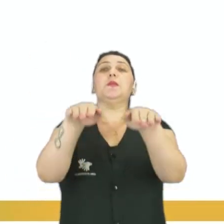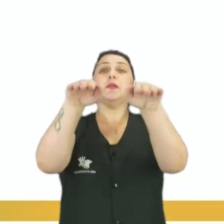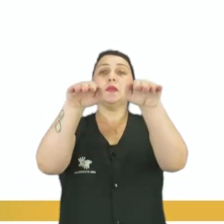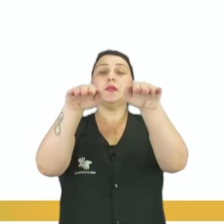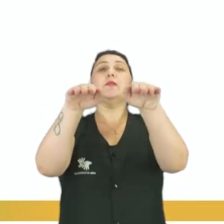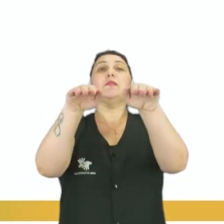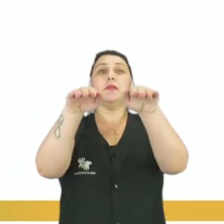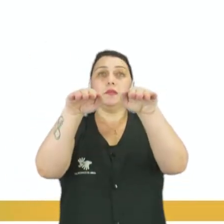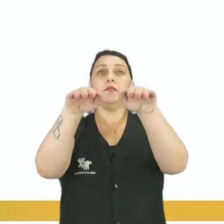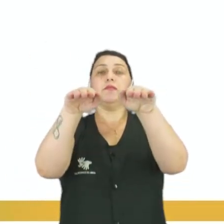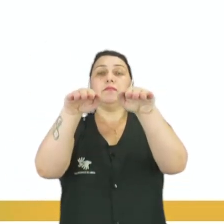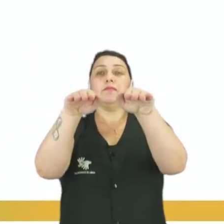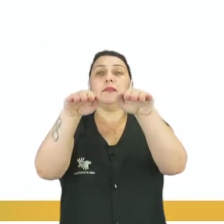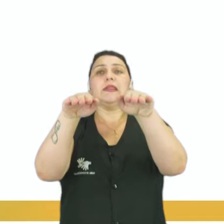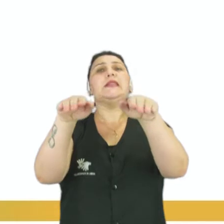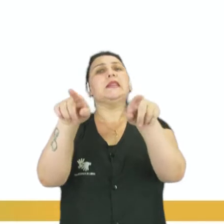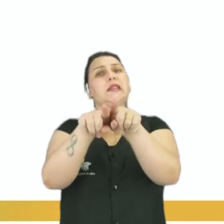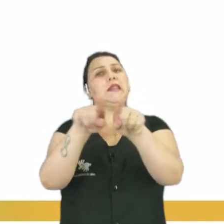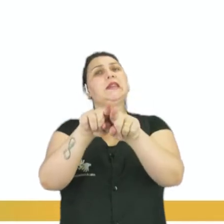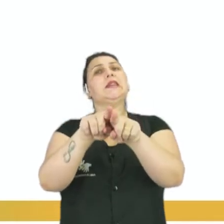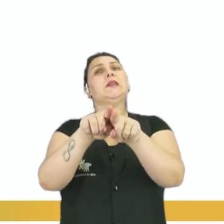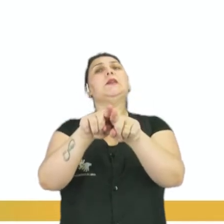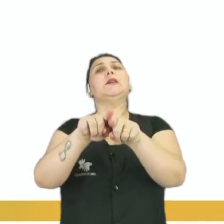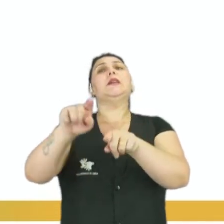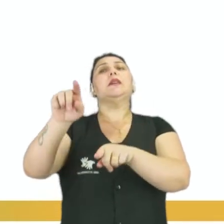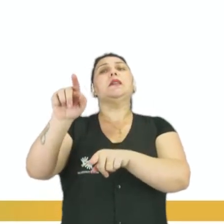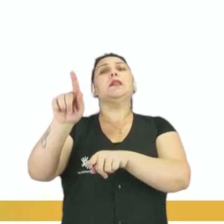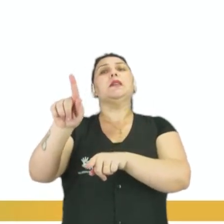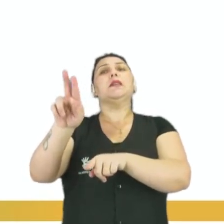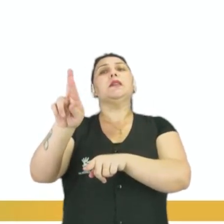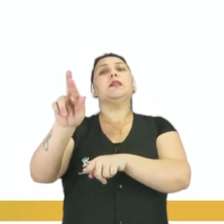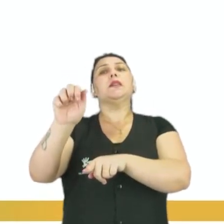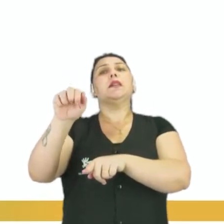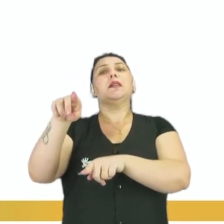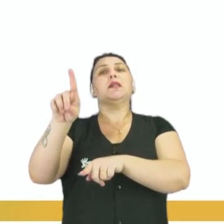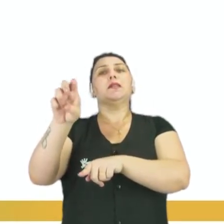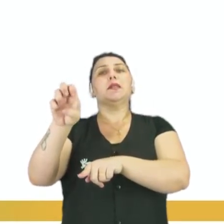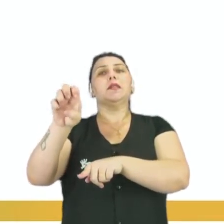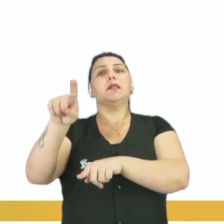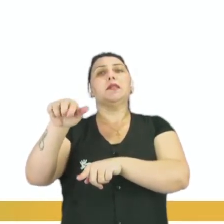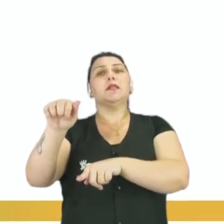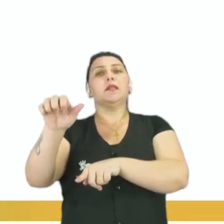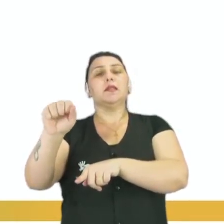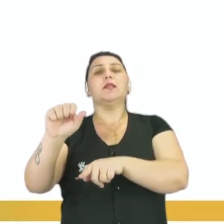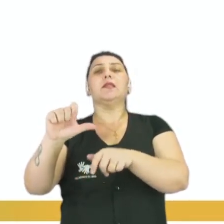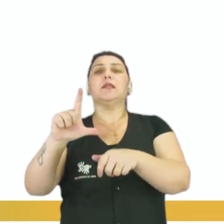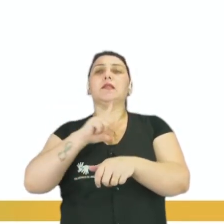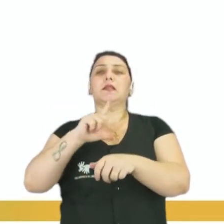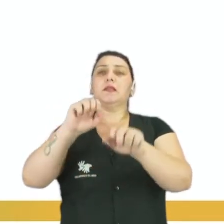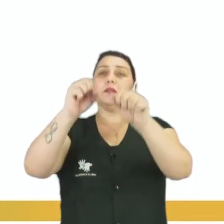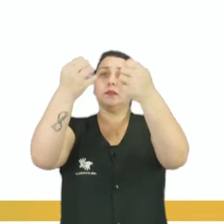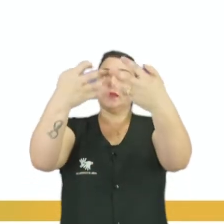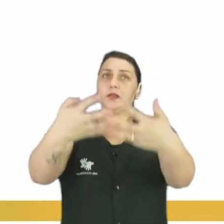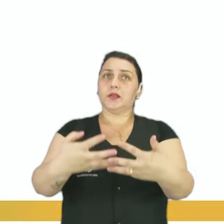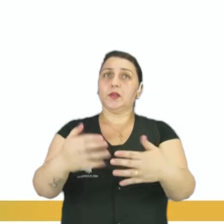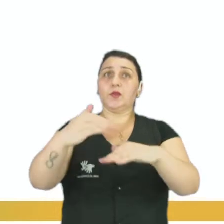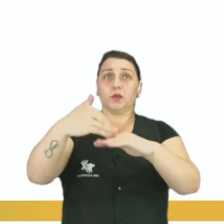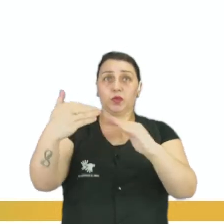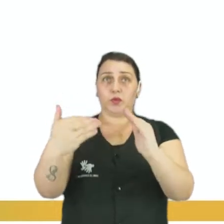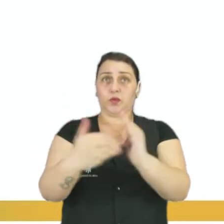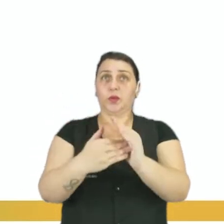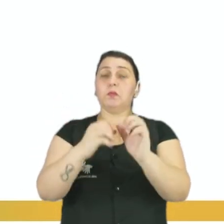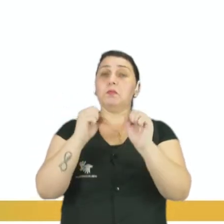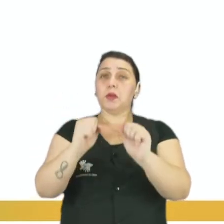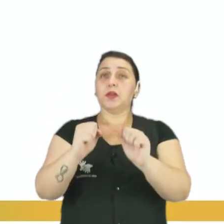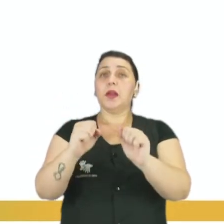que por sua vez ela trata sobre grandezas E aí nós temos a definição de grandeza que é tudo aquilo